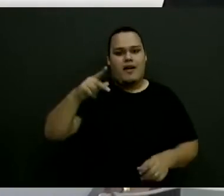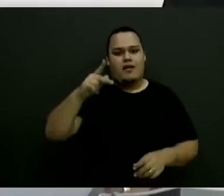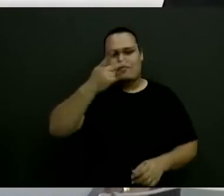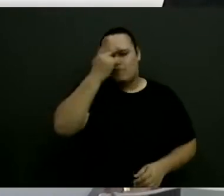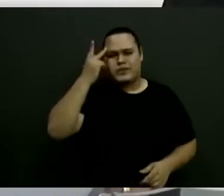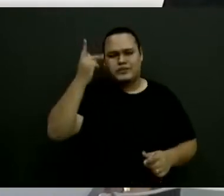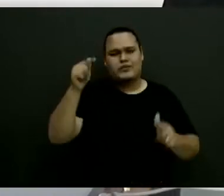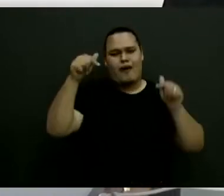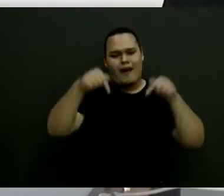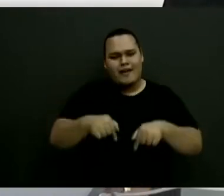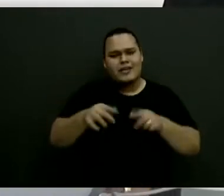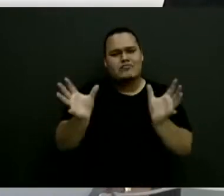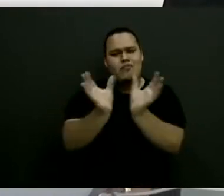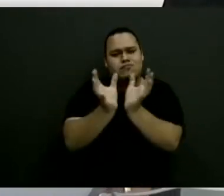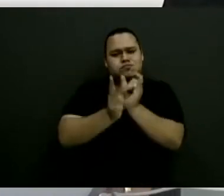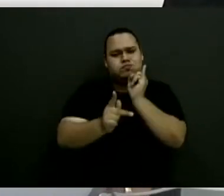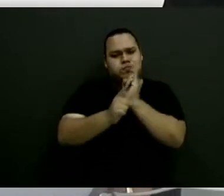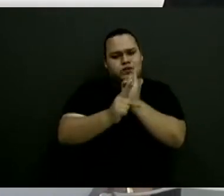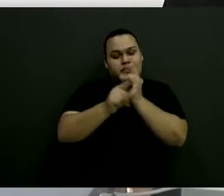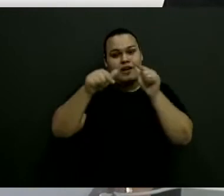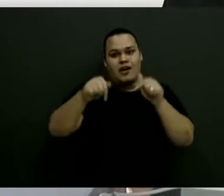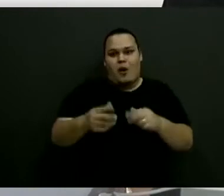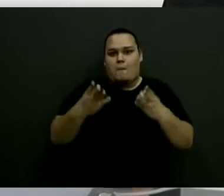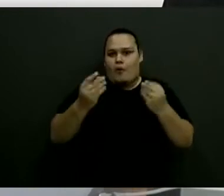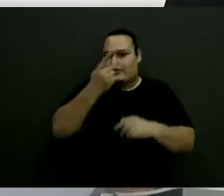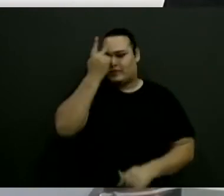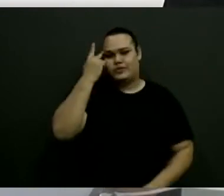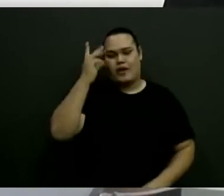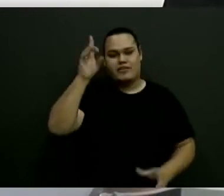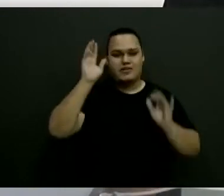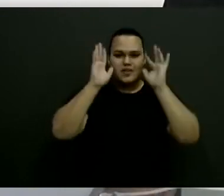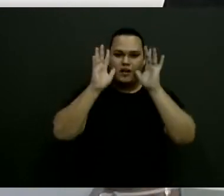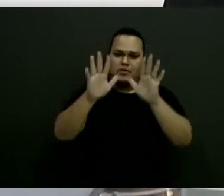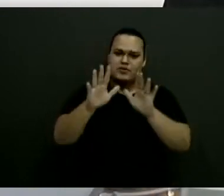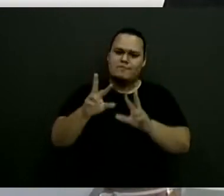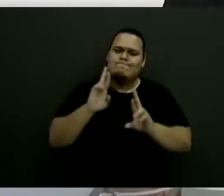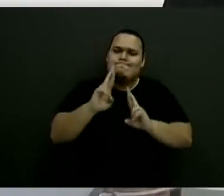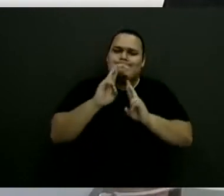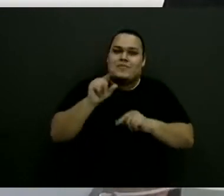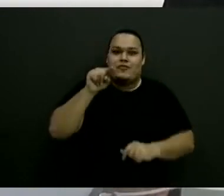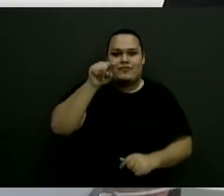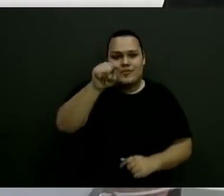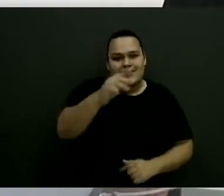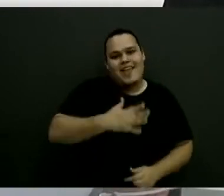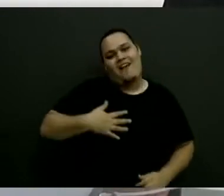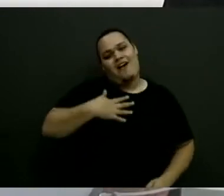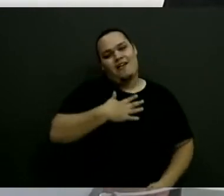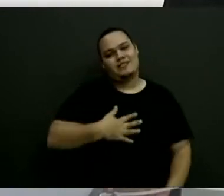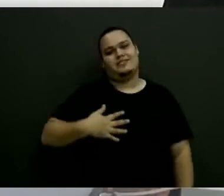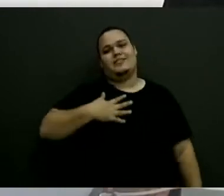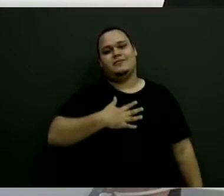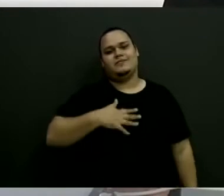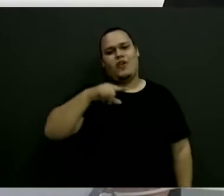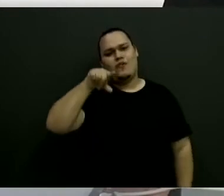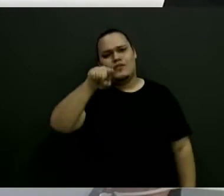aqui na nossa região. Enfim, Deus abençoe. Eu espero que vocês tenham gostado. Espero